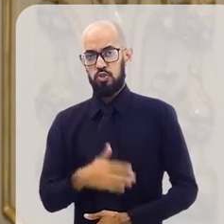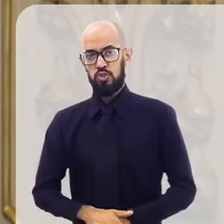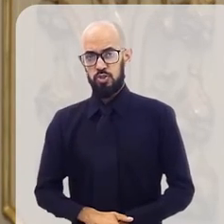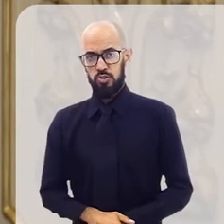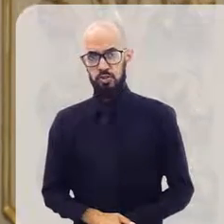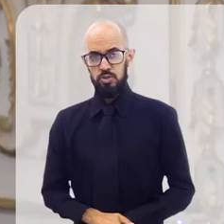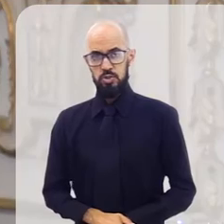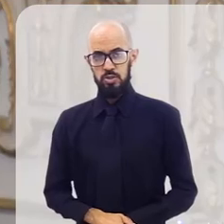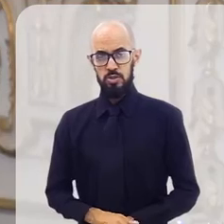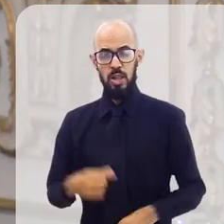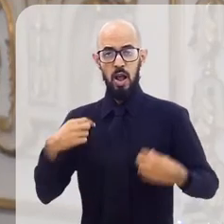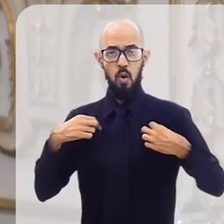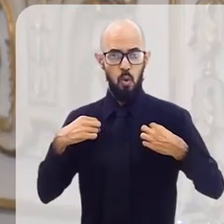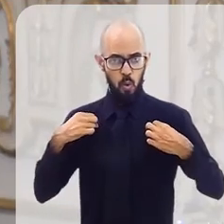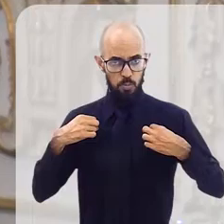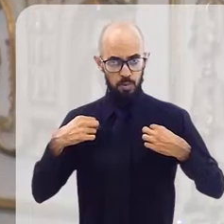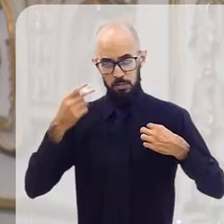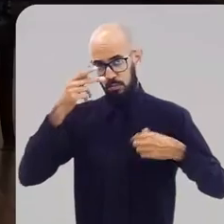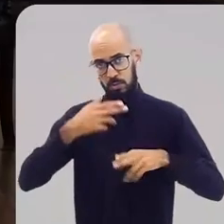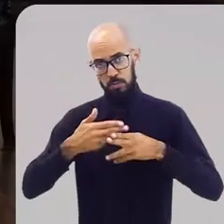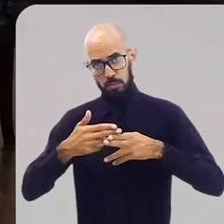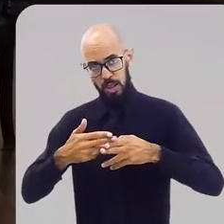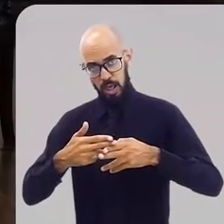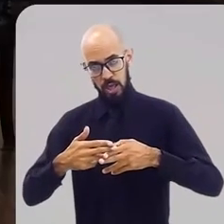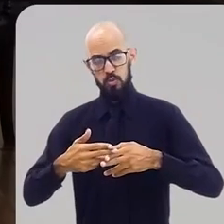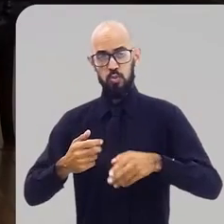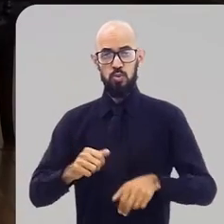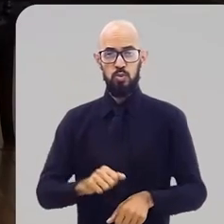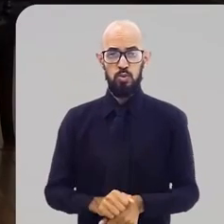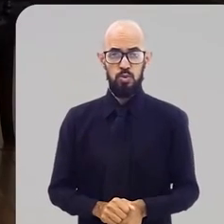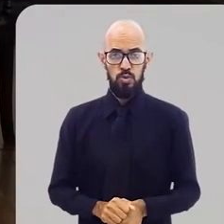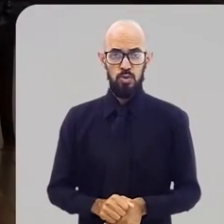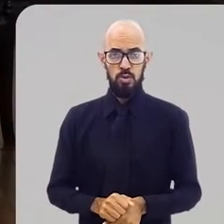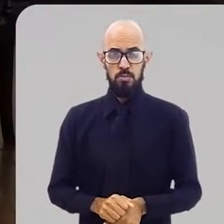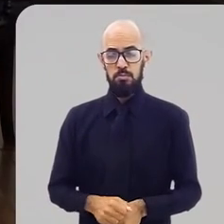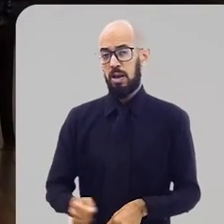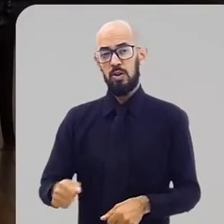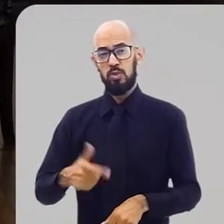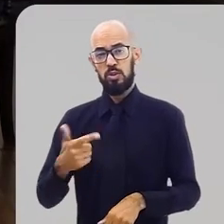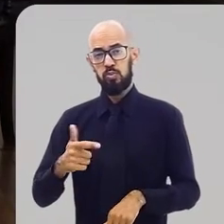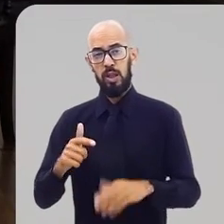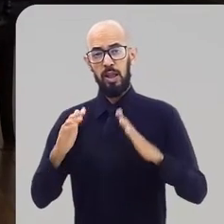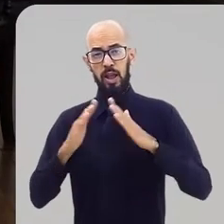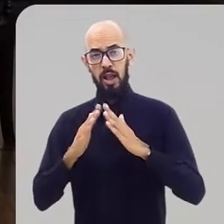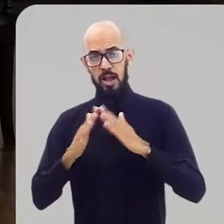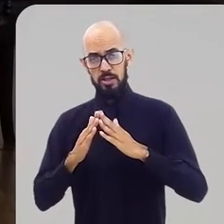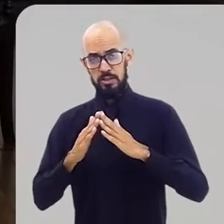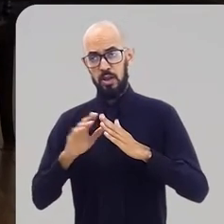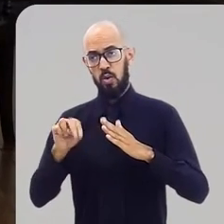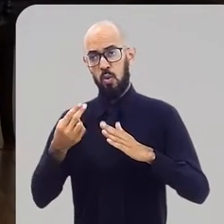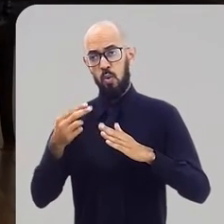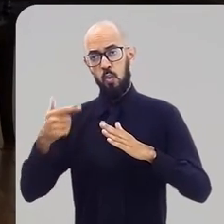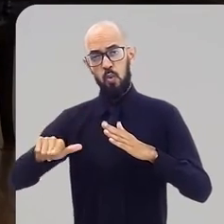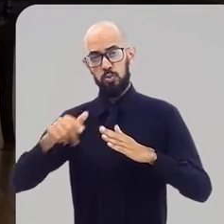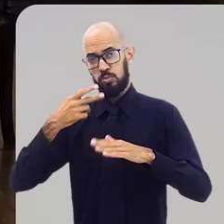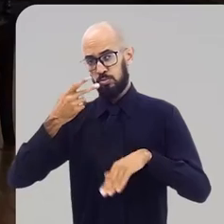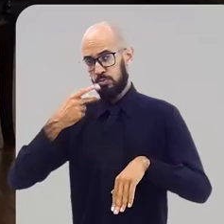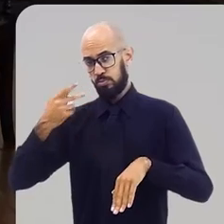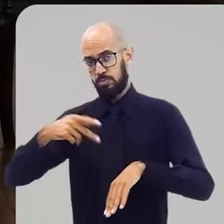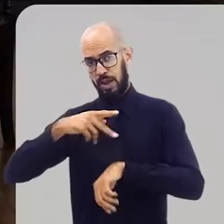beber a Quem tem sede a quem está no vestir a quem está Peregrino e estrangeiro